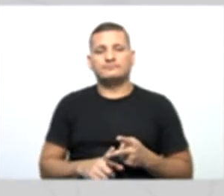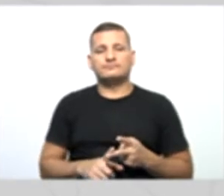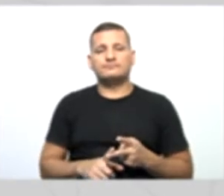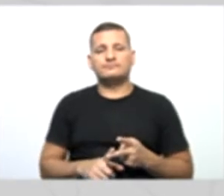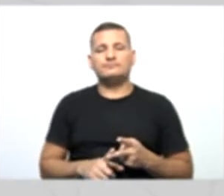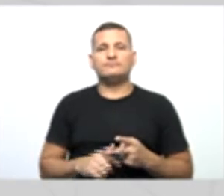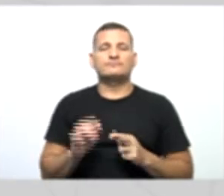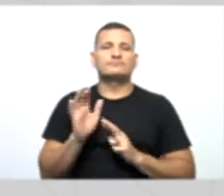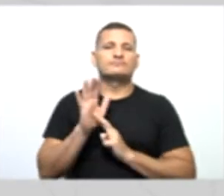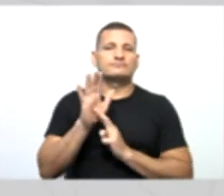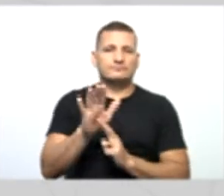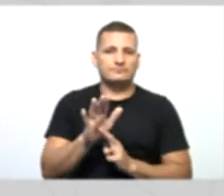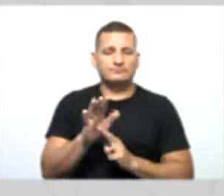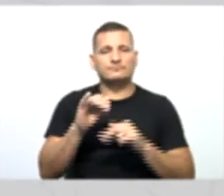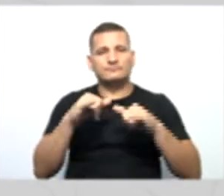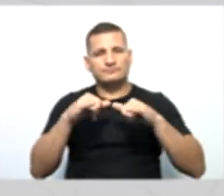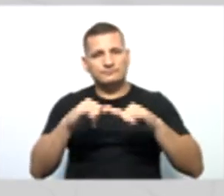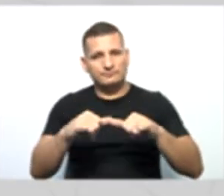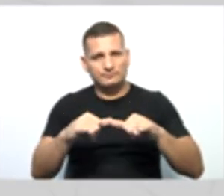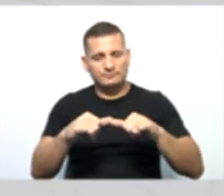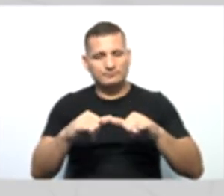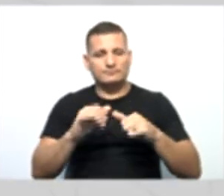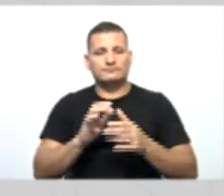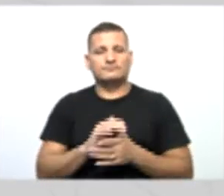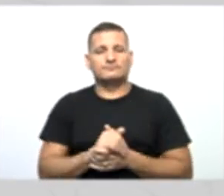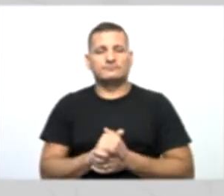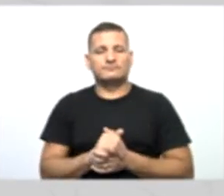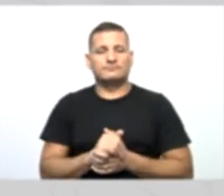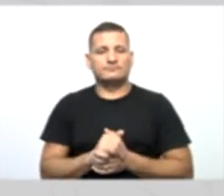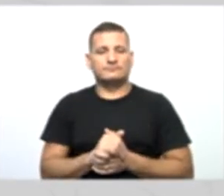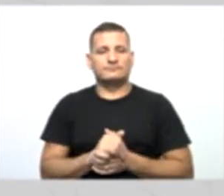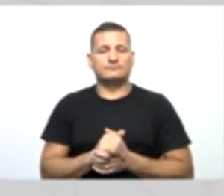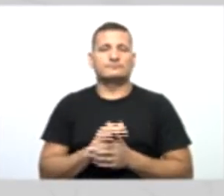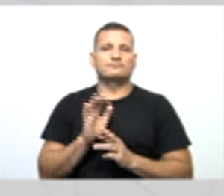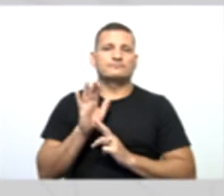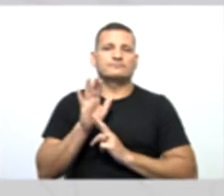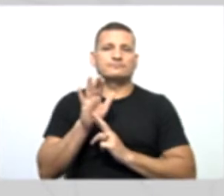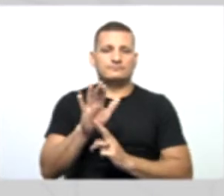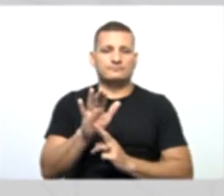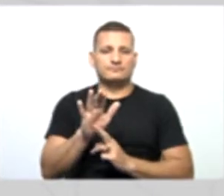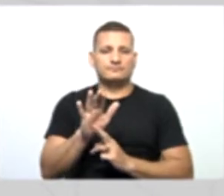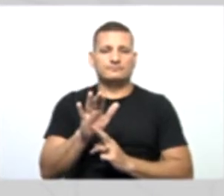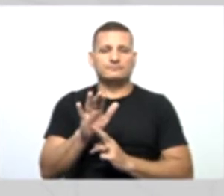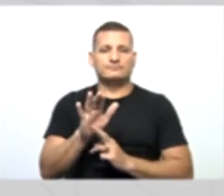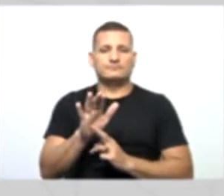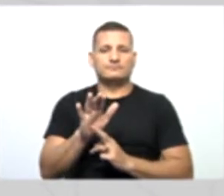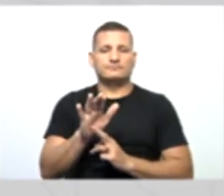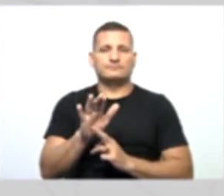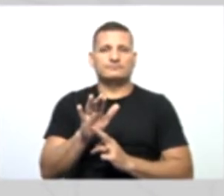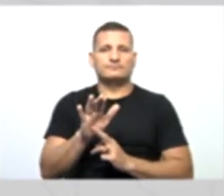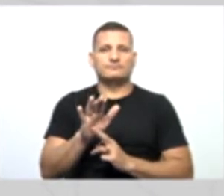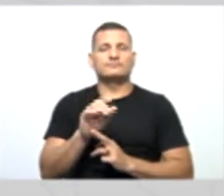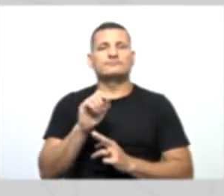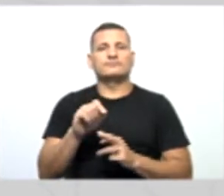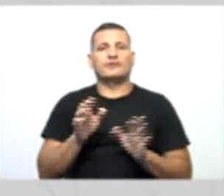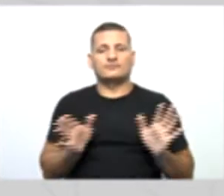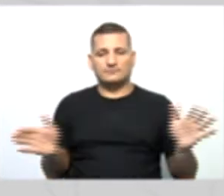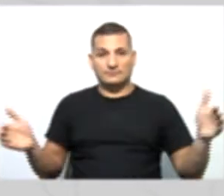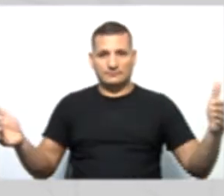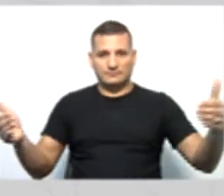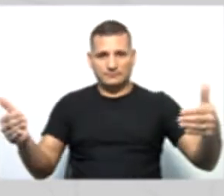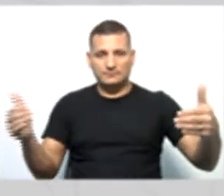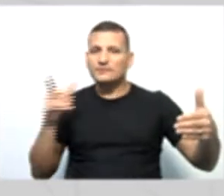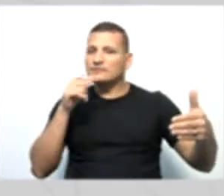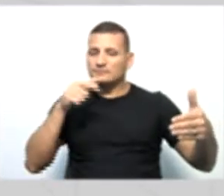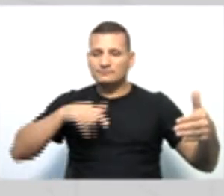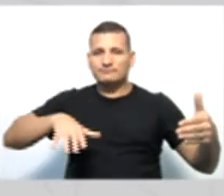o representante dos supermercados, os representantes dos negócios com tanques de peixe, criadouros